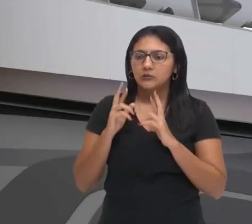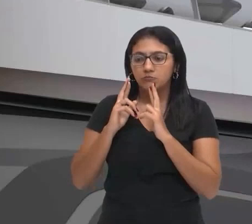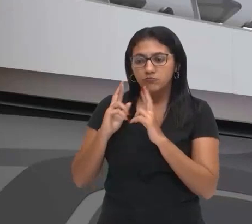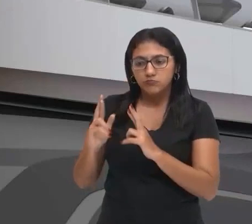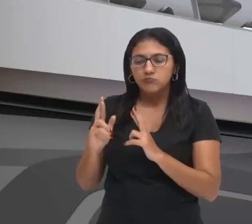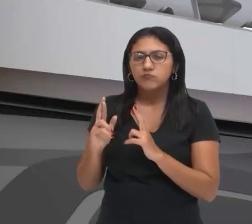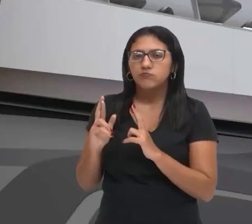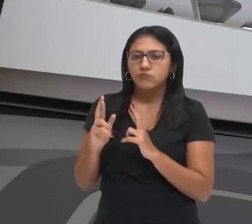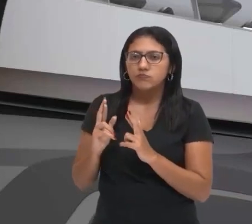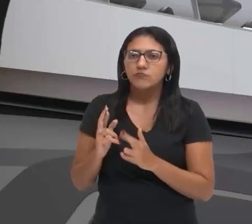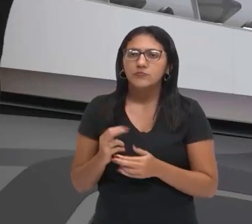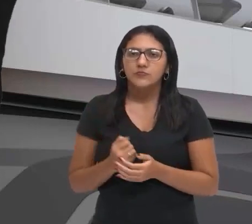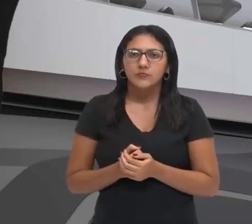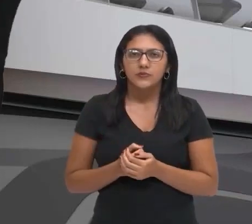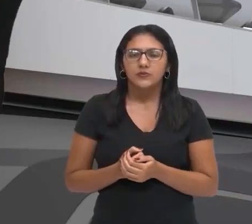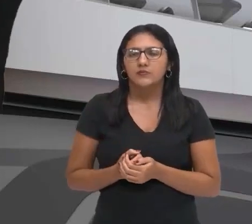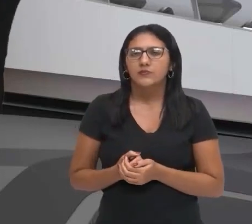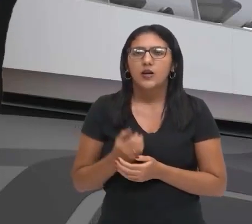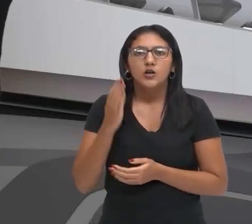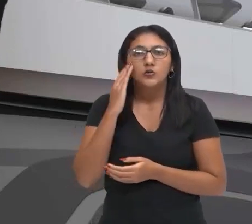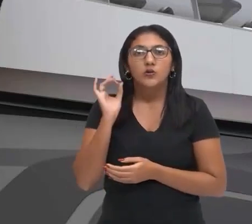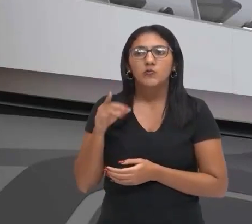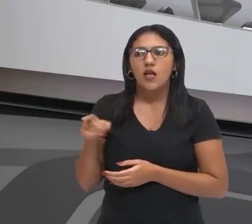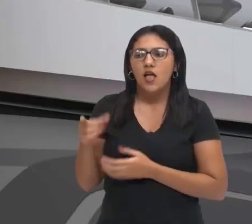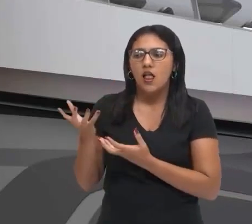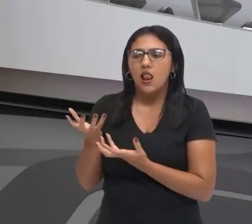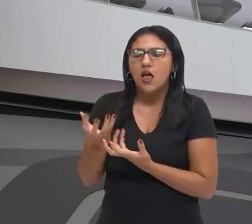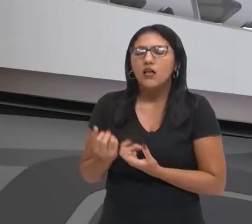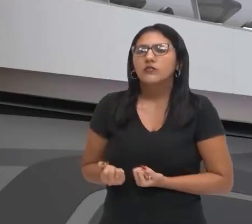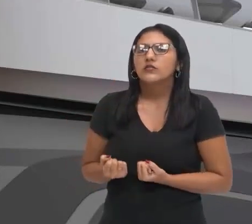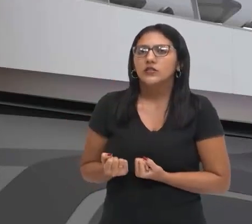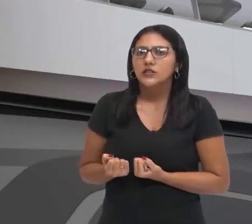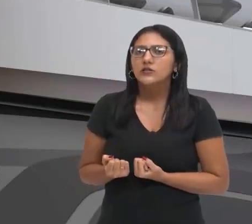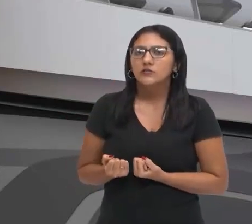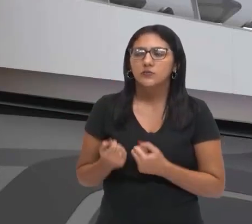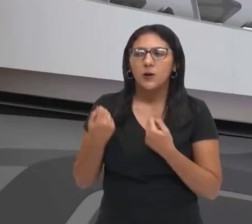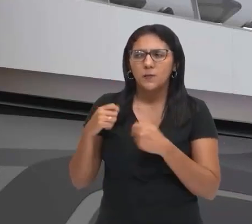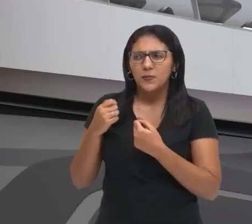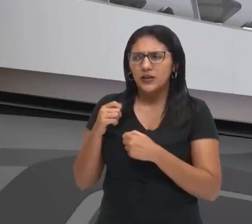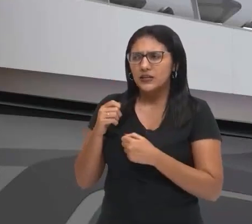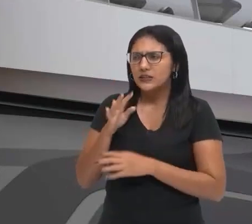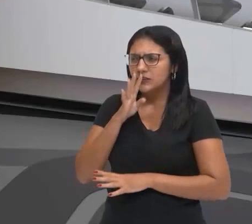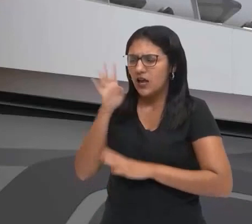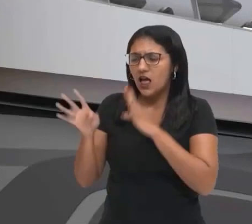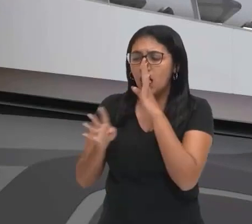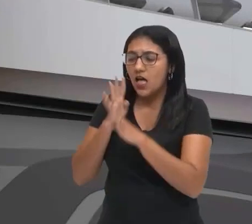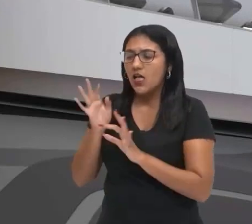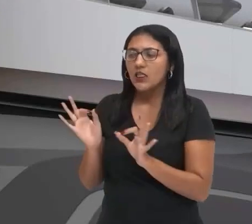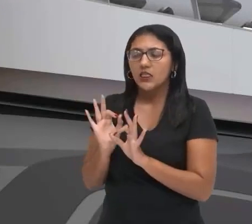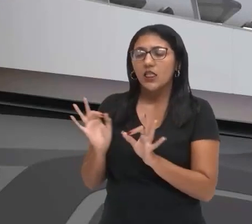até onde o outro permite. Eu sempre coloco o respeito acima de tudo.